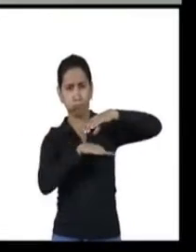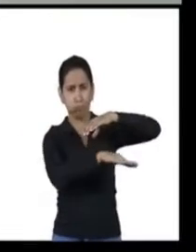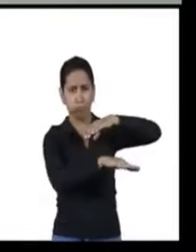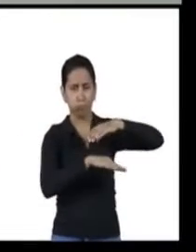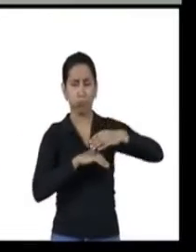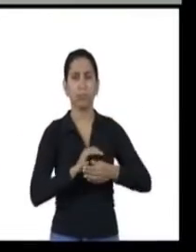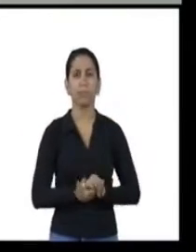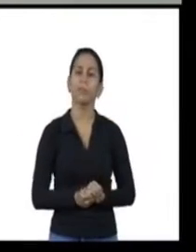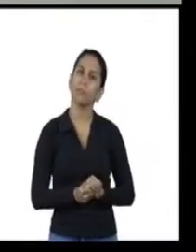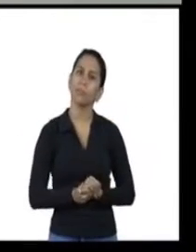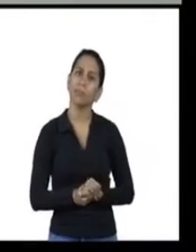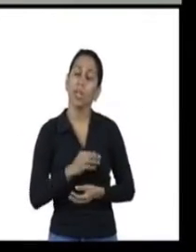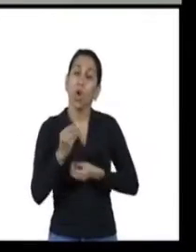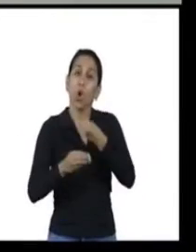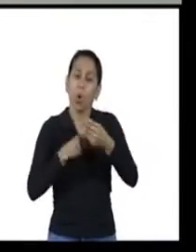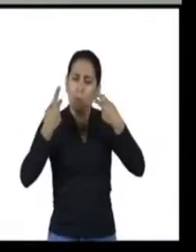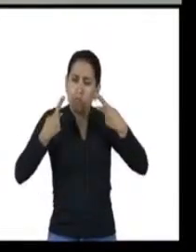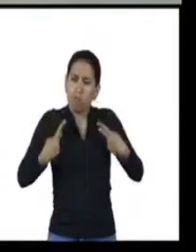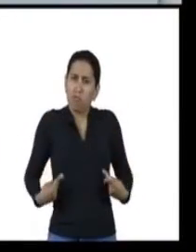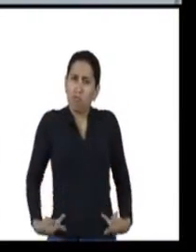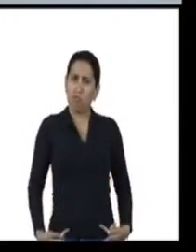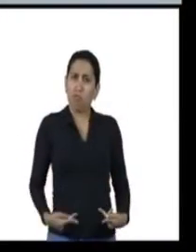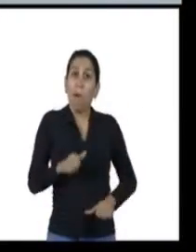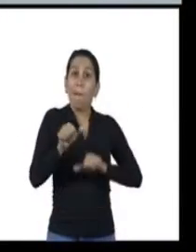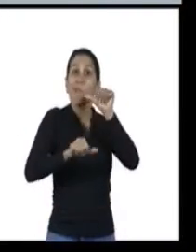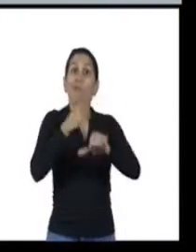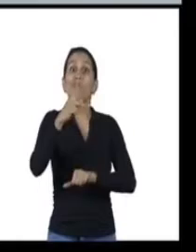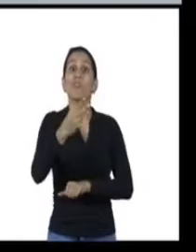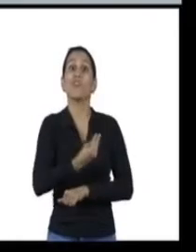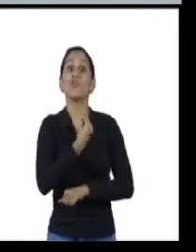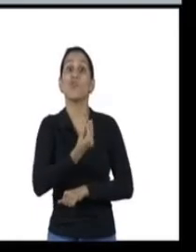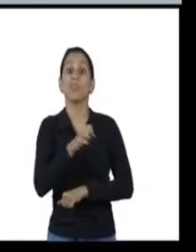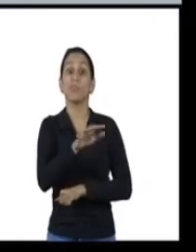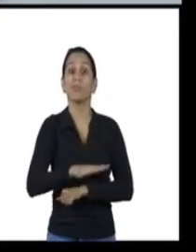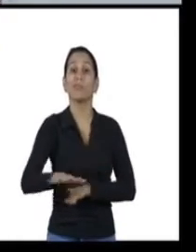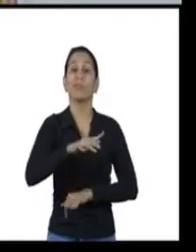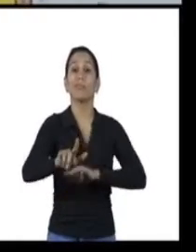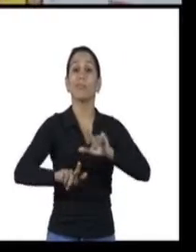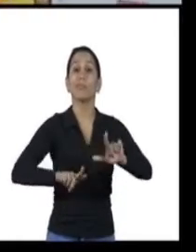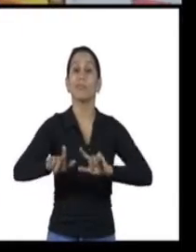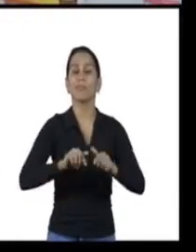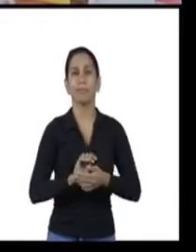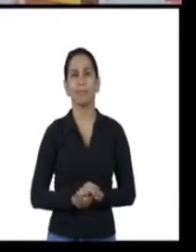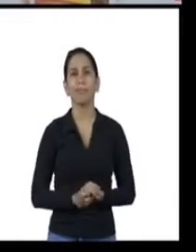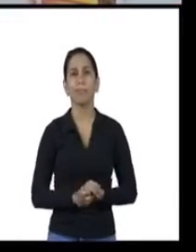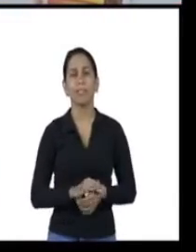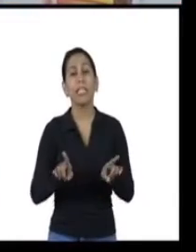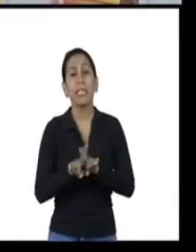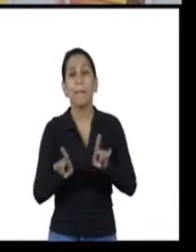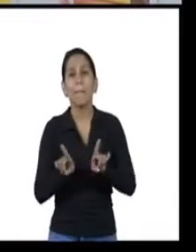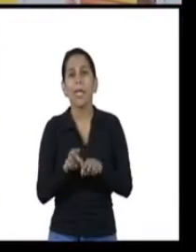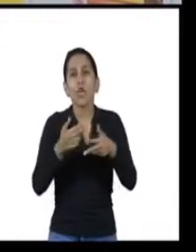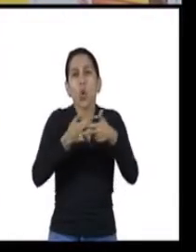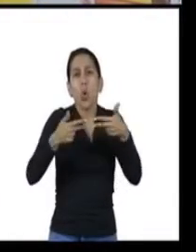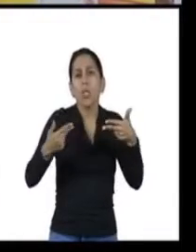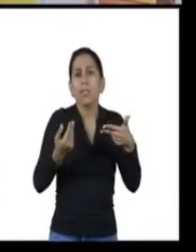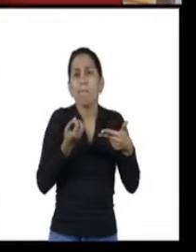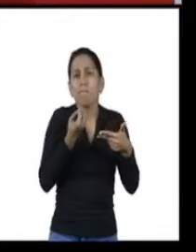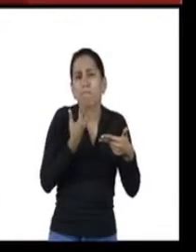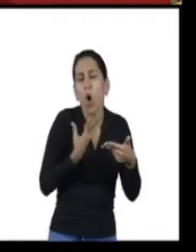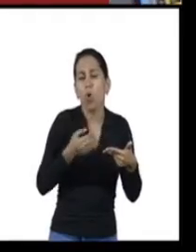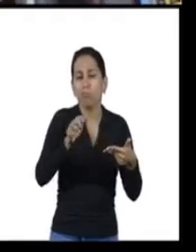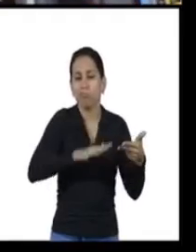que influenciam no dia a dia de trabalho e exemplos de boas práticas que podem ser adotadas pelas